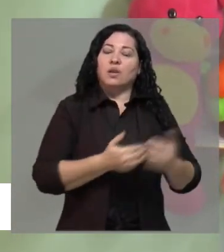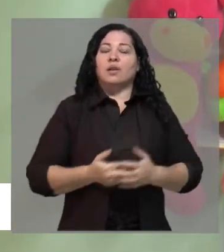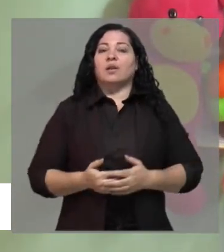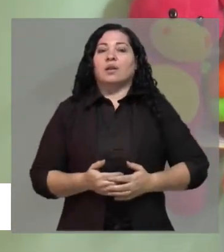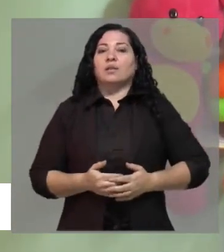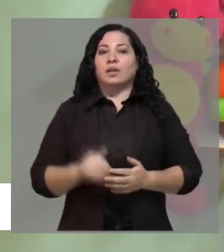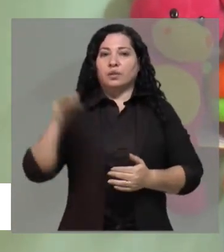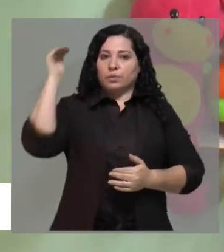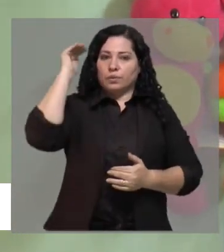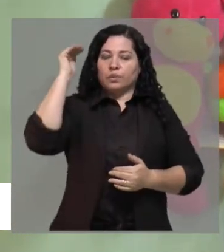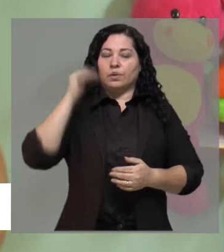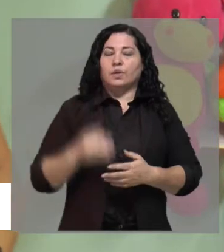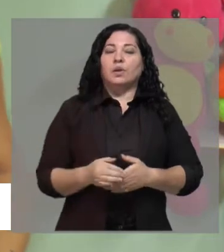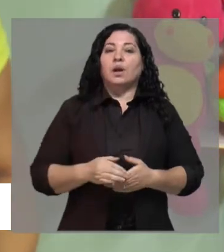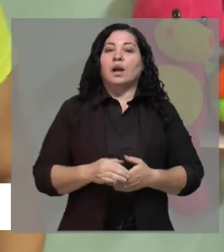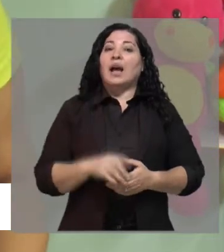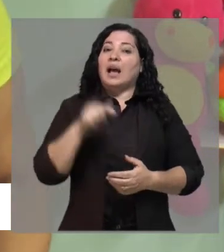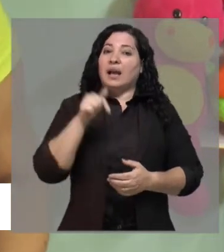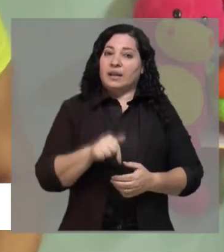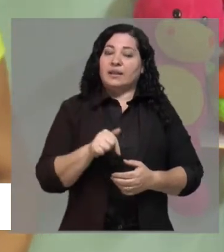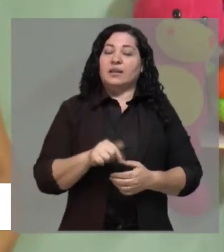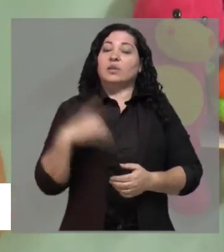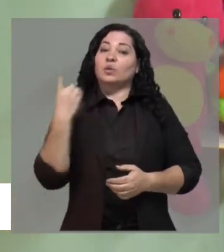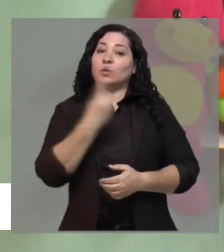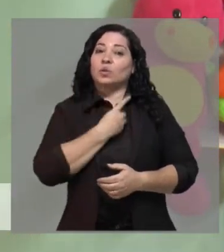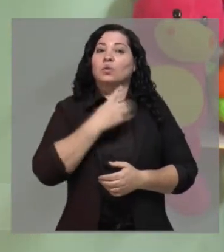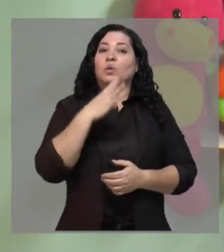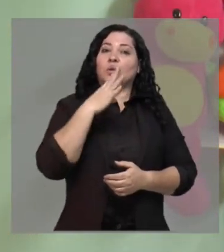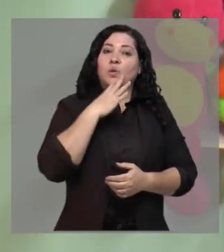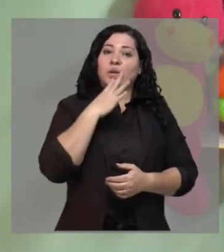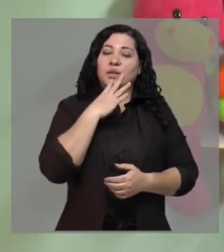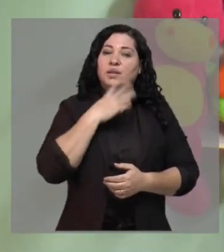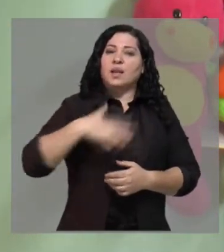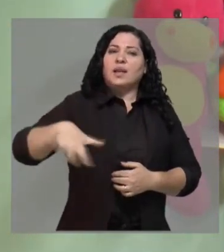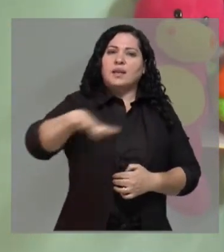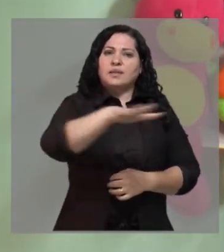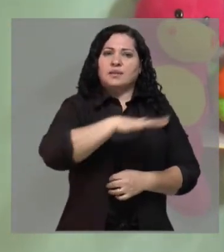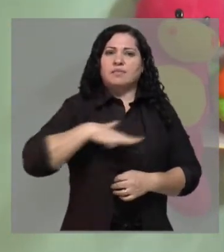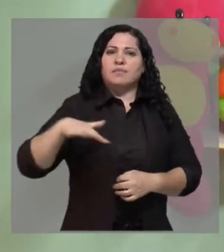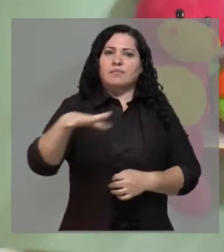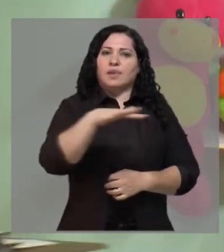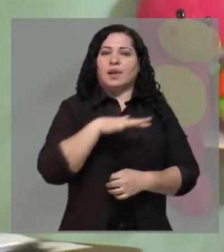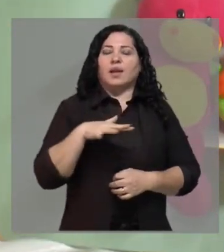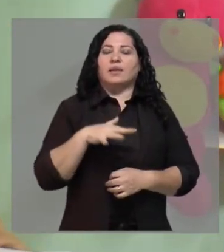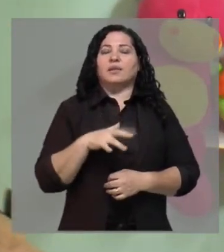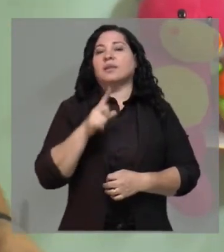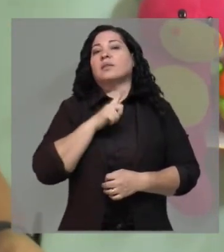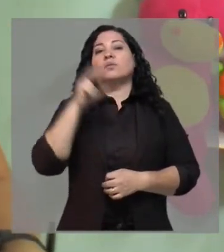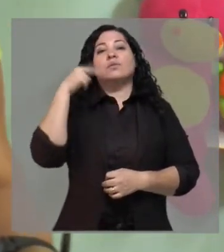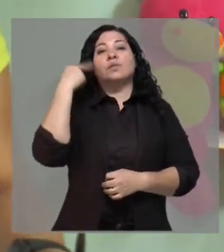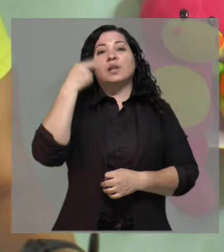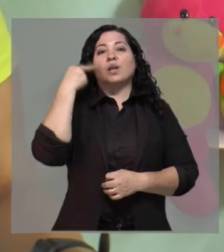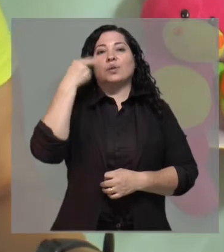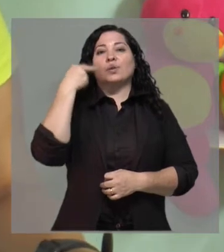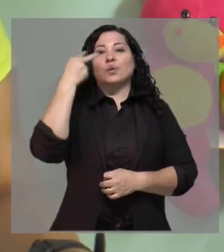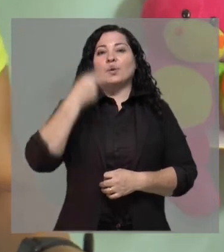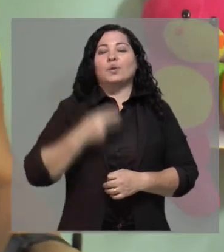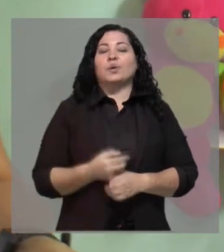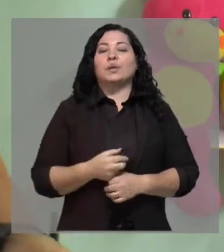Frente Parlamentar veio para conhecer esse espaço. A Frente Parlamentar, que é criada pelos vereadores